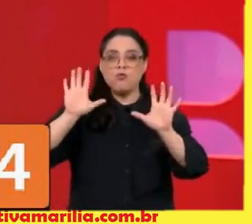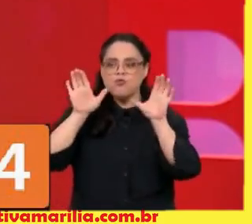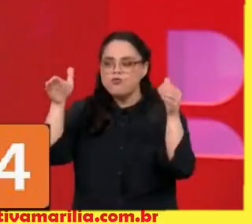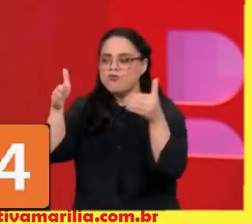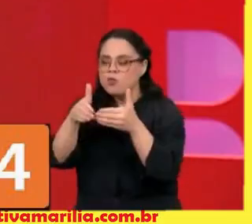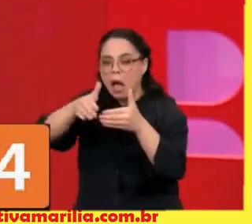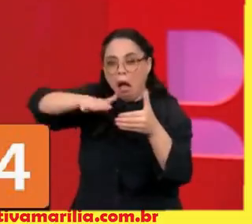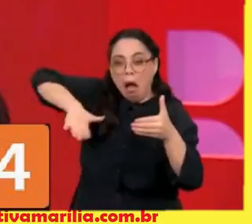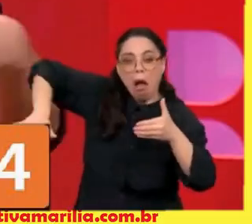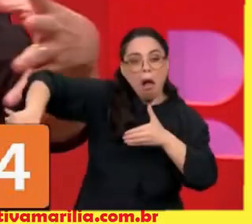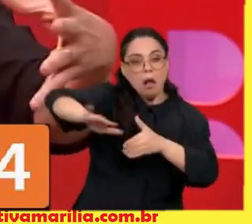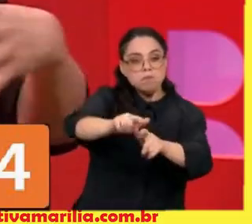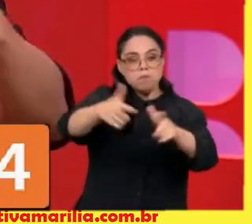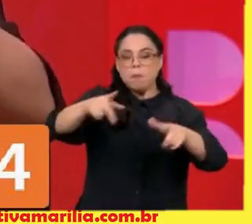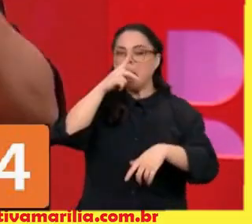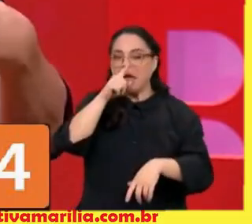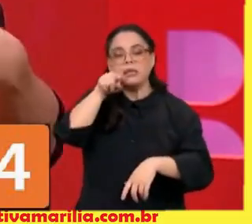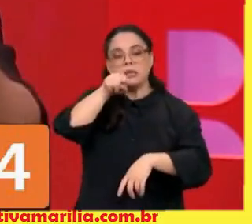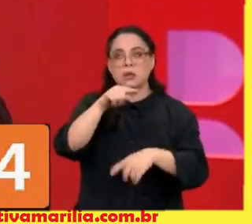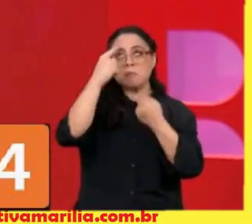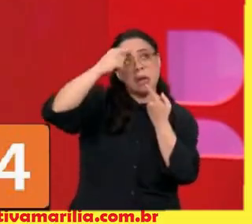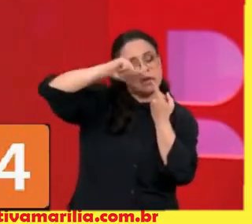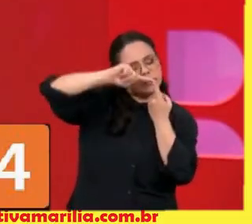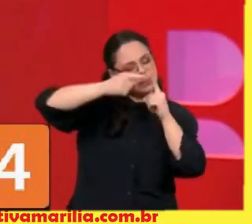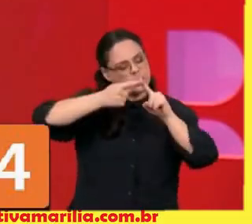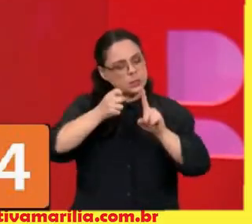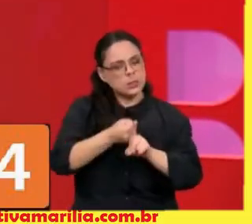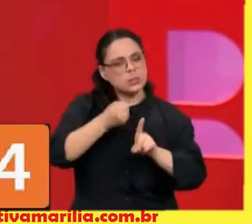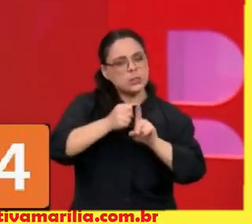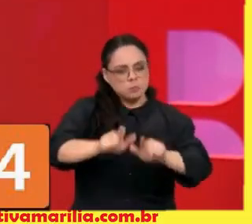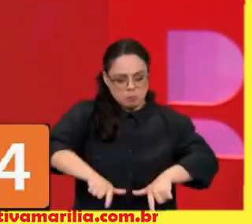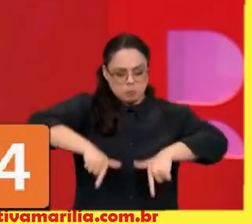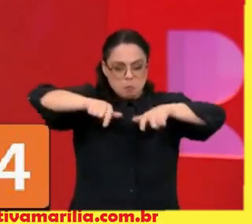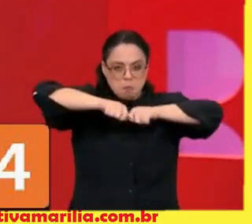nichos e você acaba pulverizando a luta e o ativismo das pessoas.